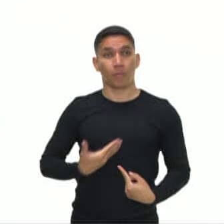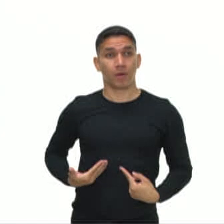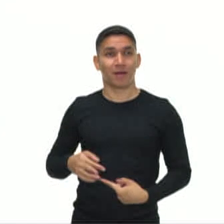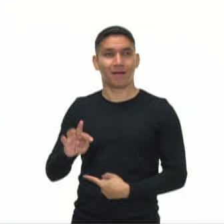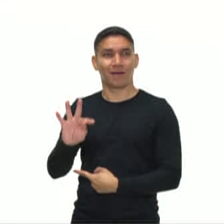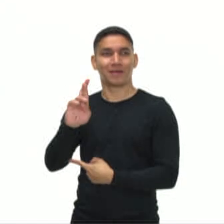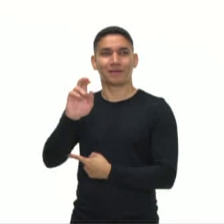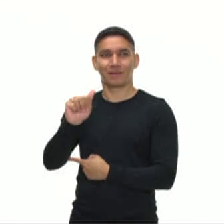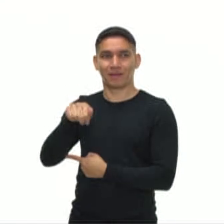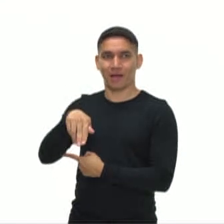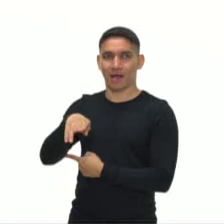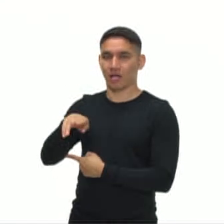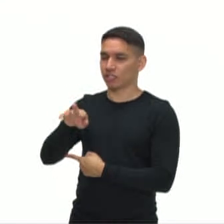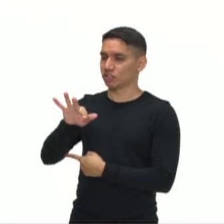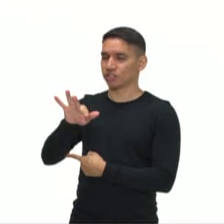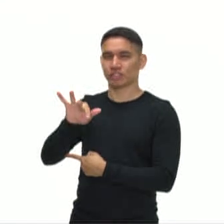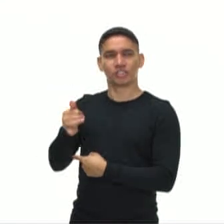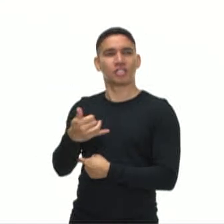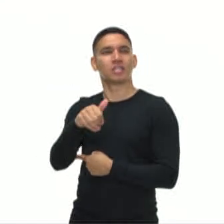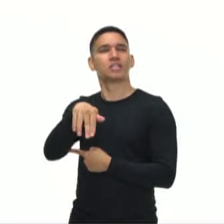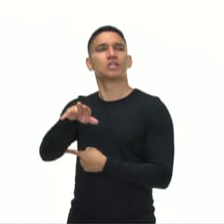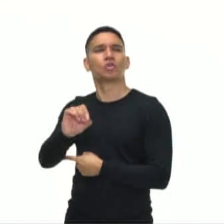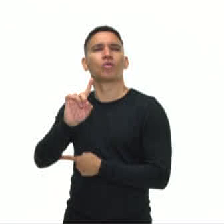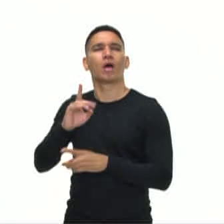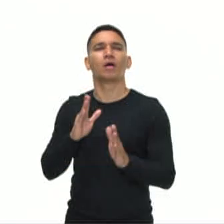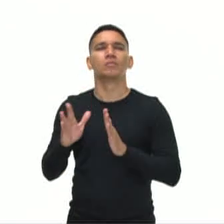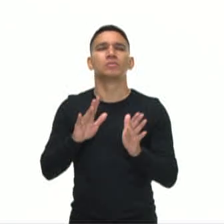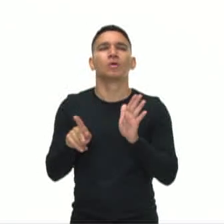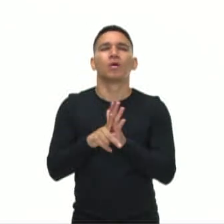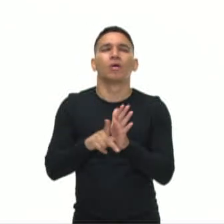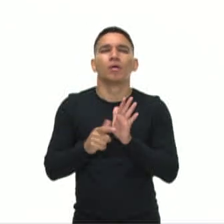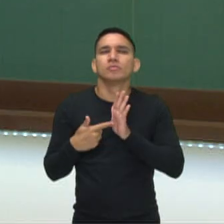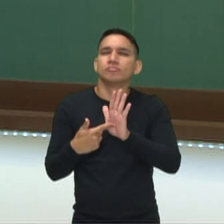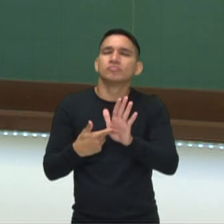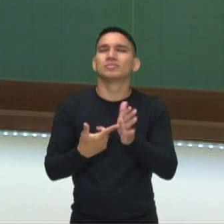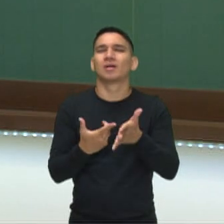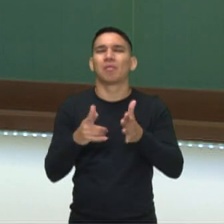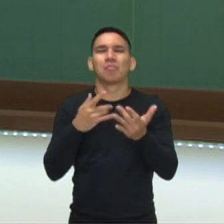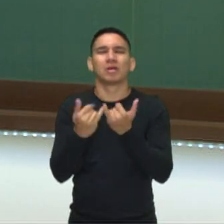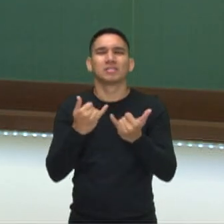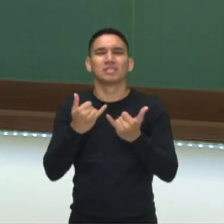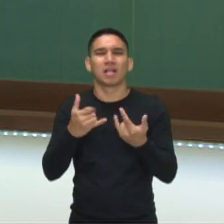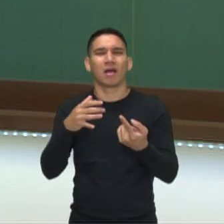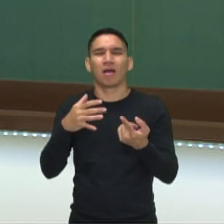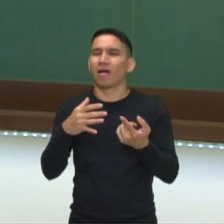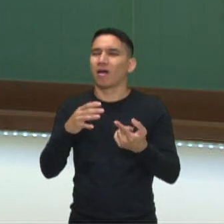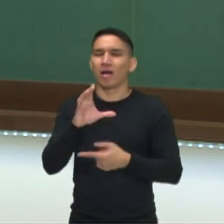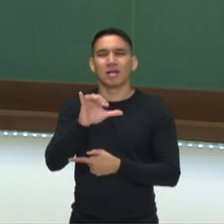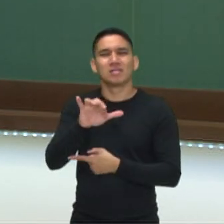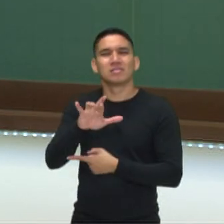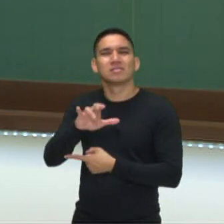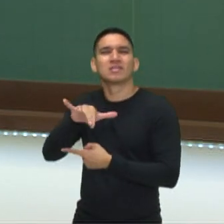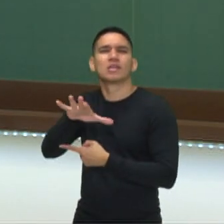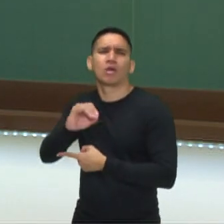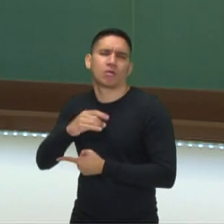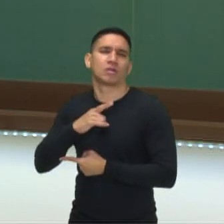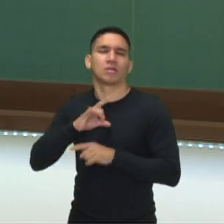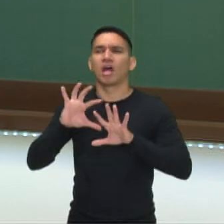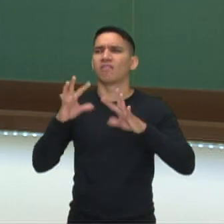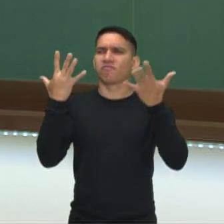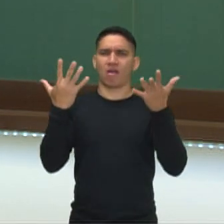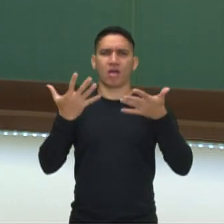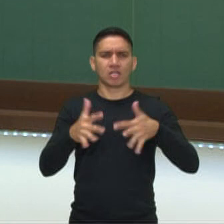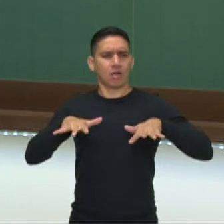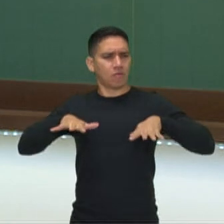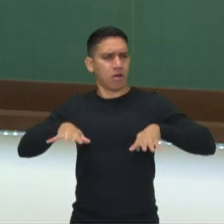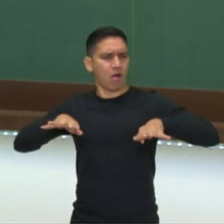oferecidos grandes datas, assim, que eram aqueles circos romanos que existiam festas com gladiadores, com